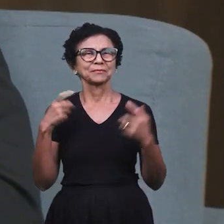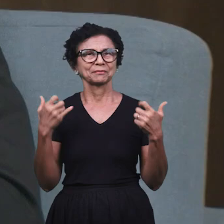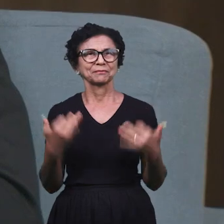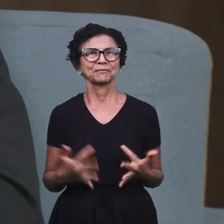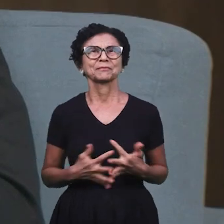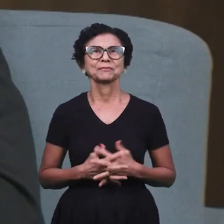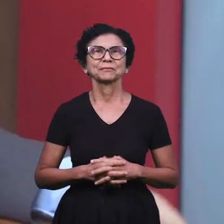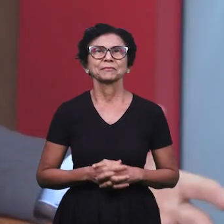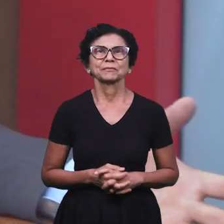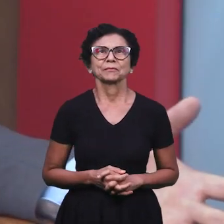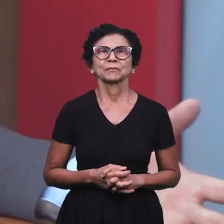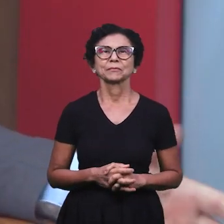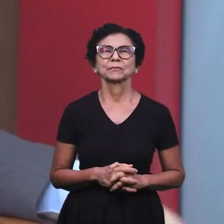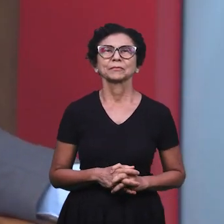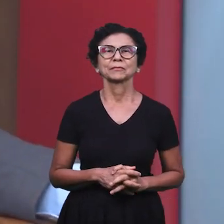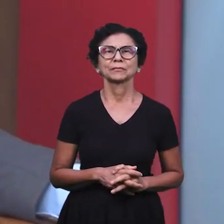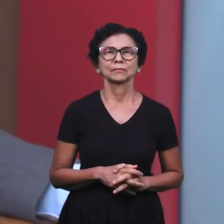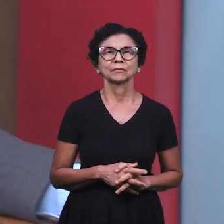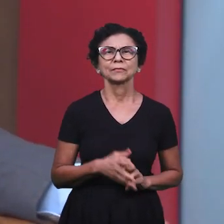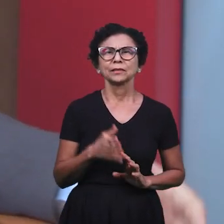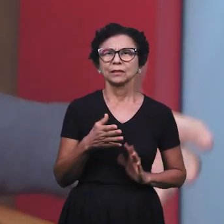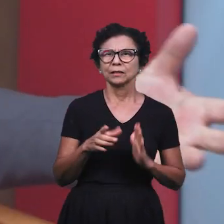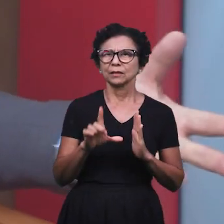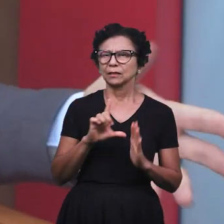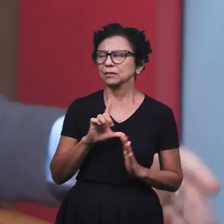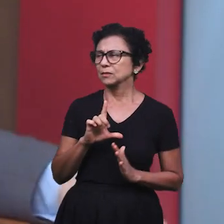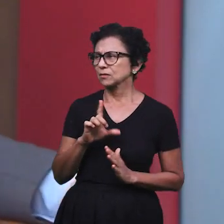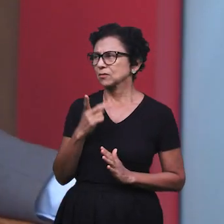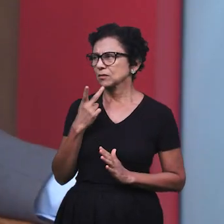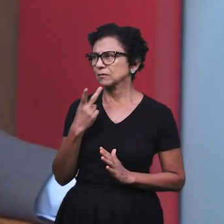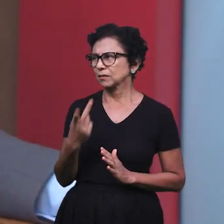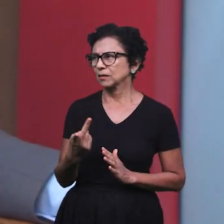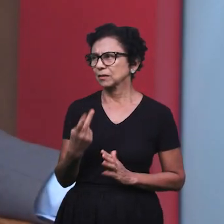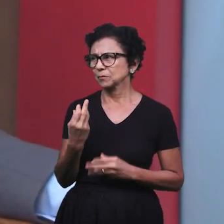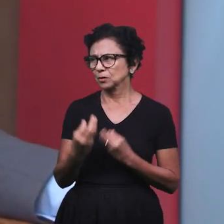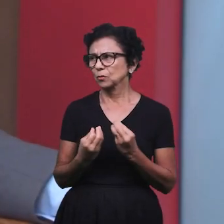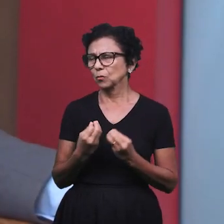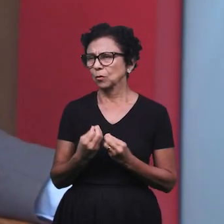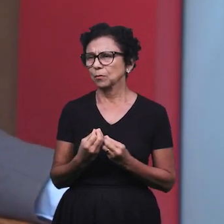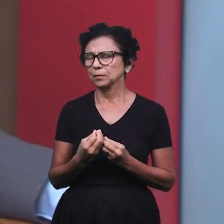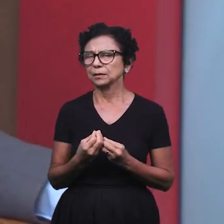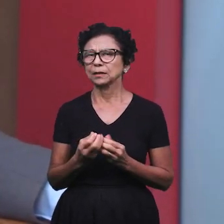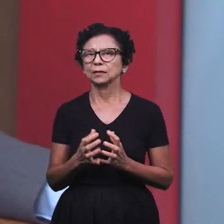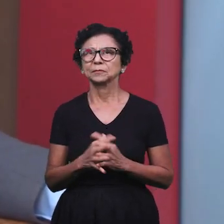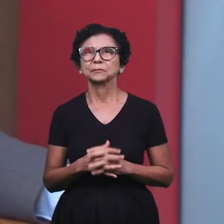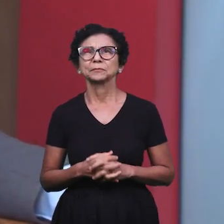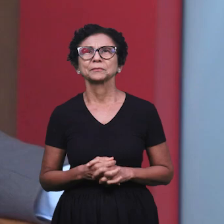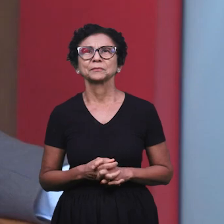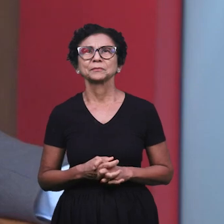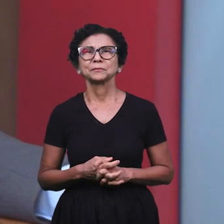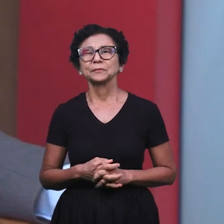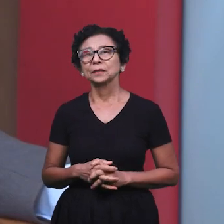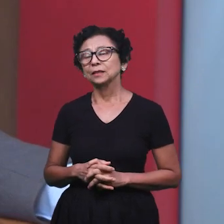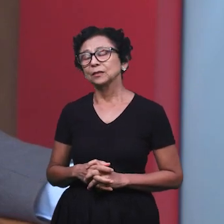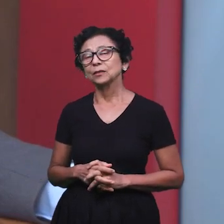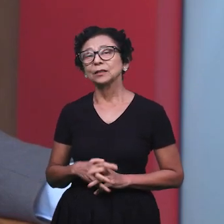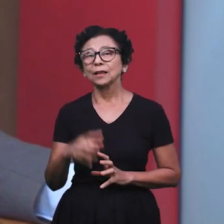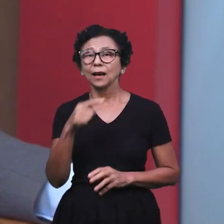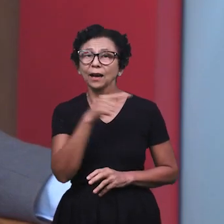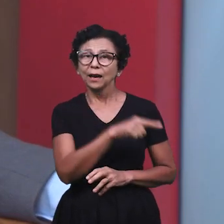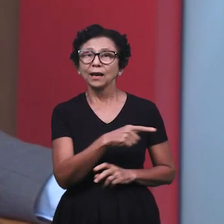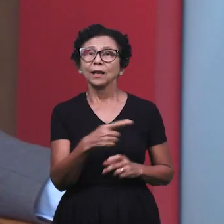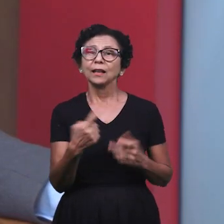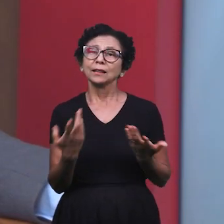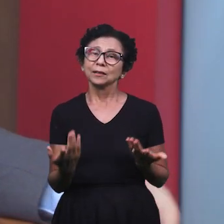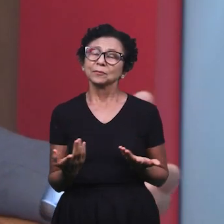a resposta. Acho que a gente já falou aqui um pouco das maneiras, né? E que parta dela essa